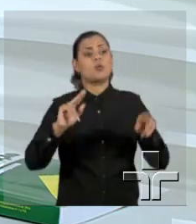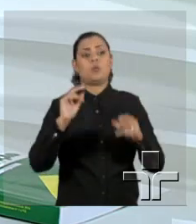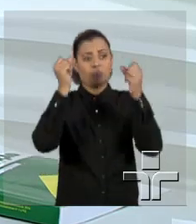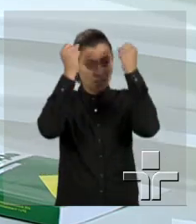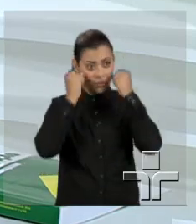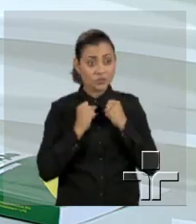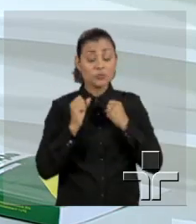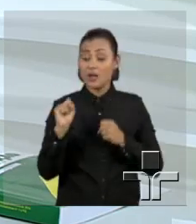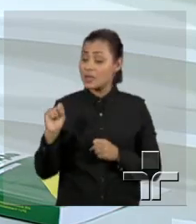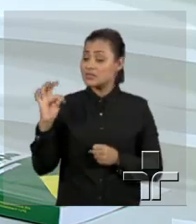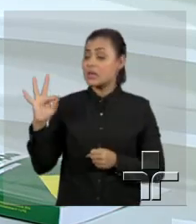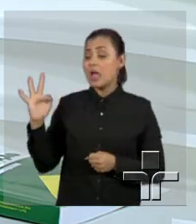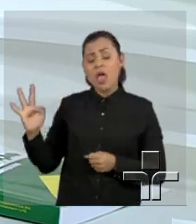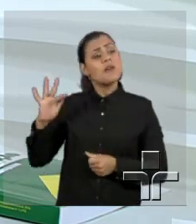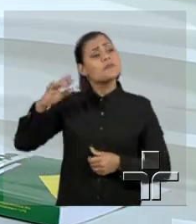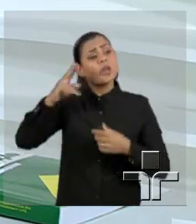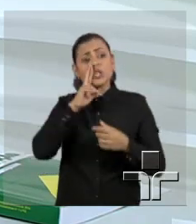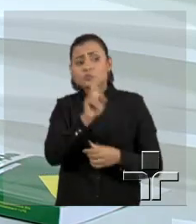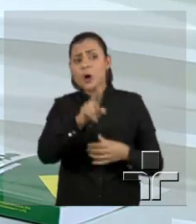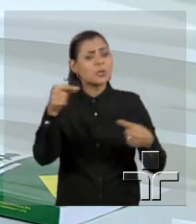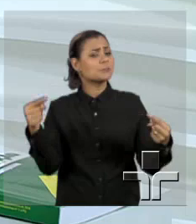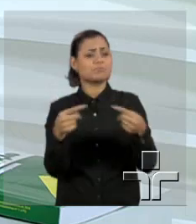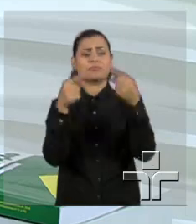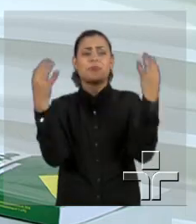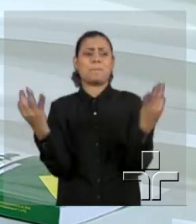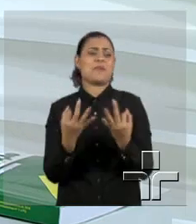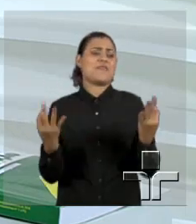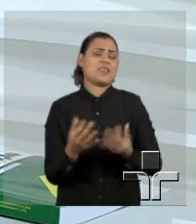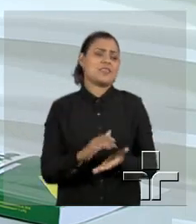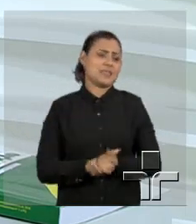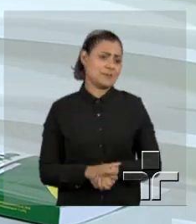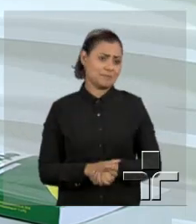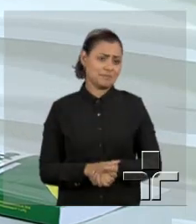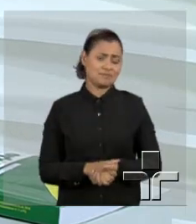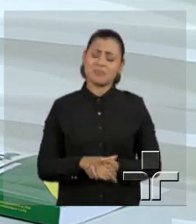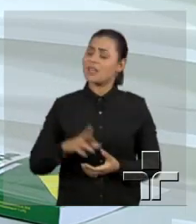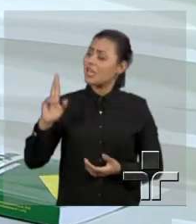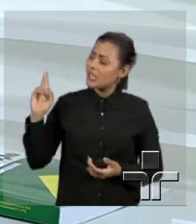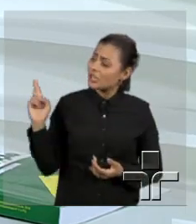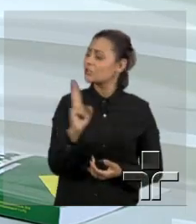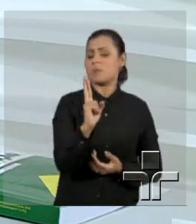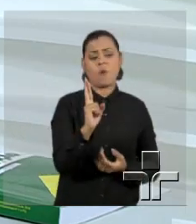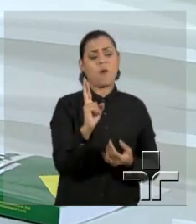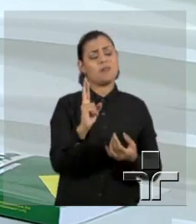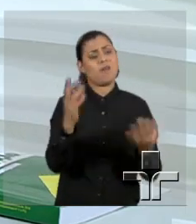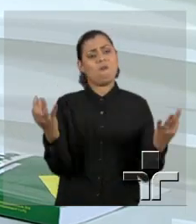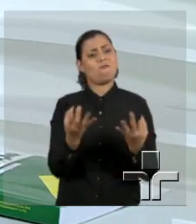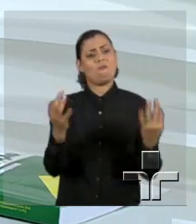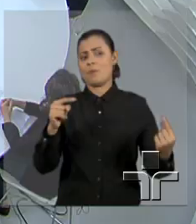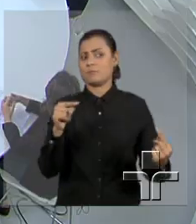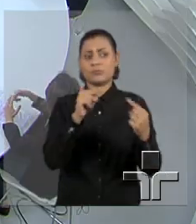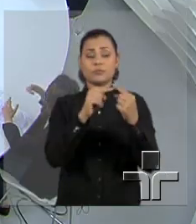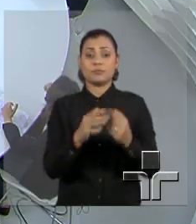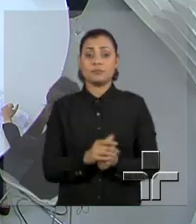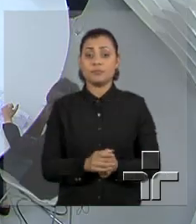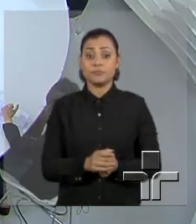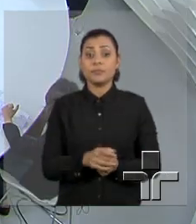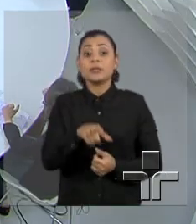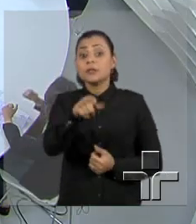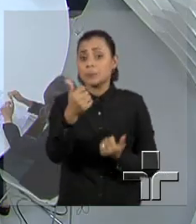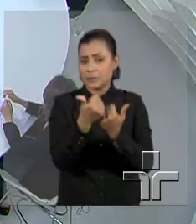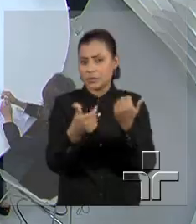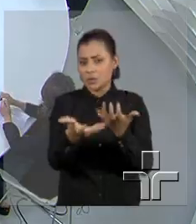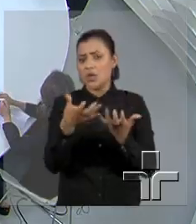deu uma resposta civilizada, pronta, eminentemente técnica. eficaz. Ministro, eu queria aproveitar a sua opinião